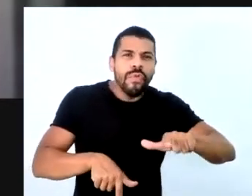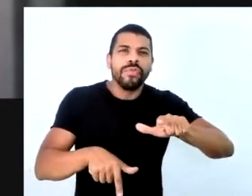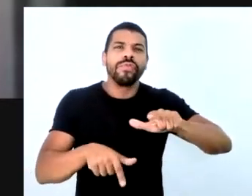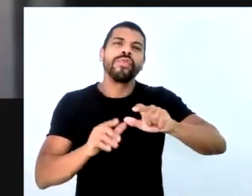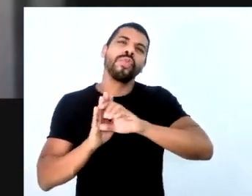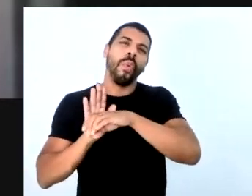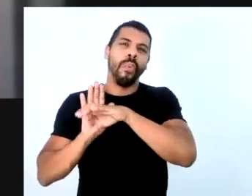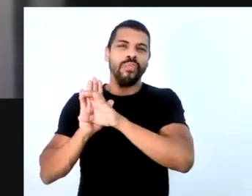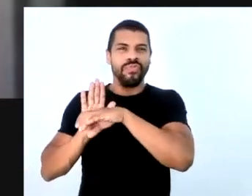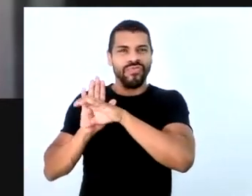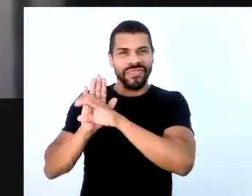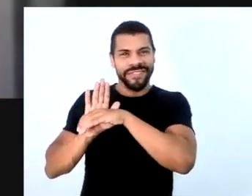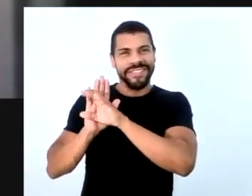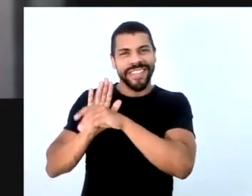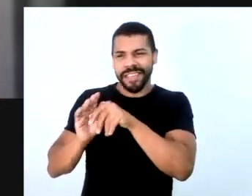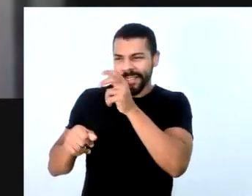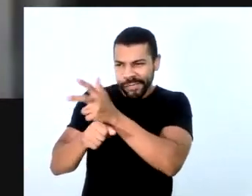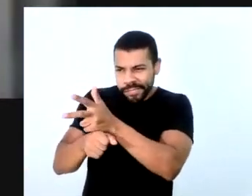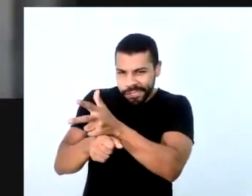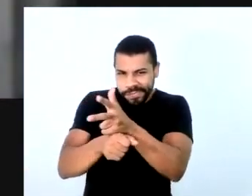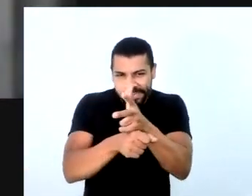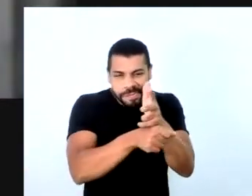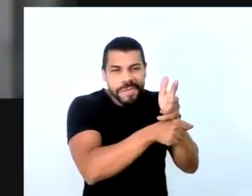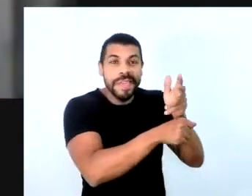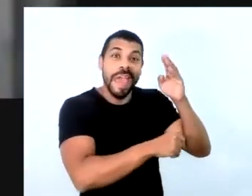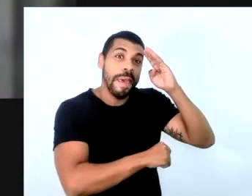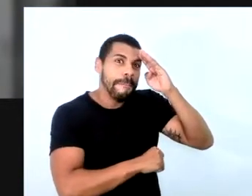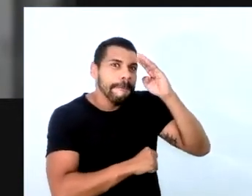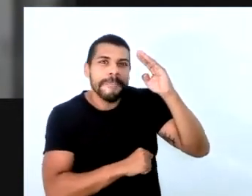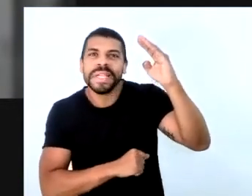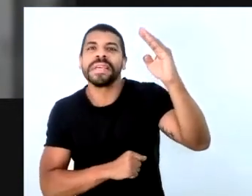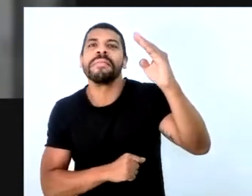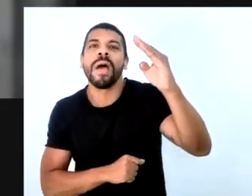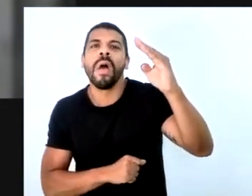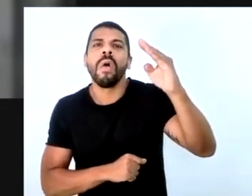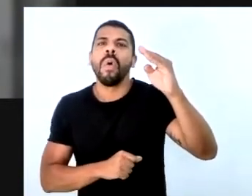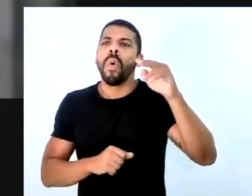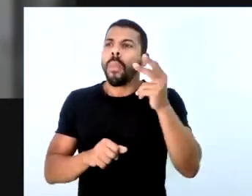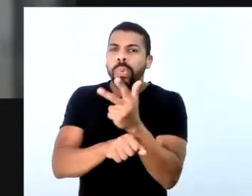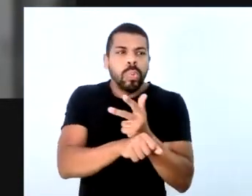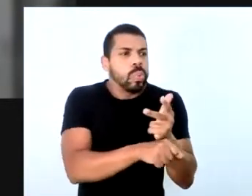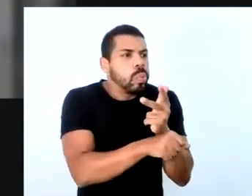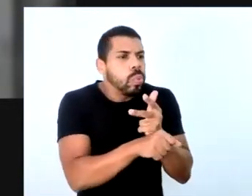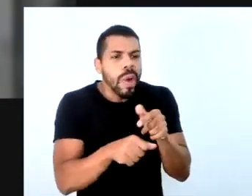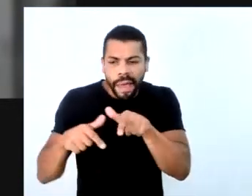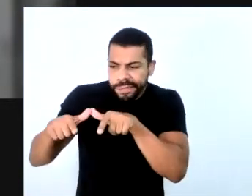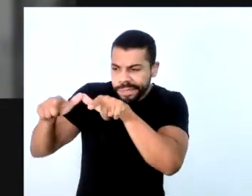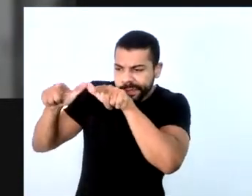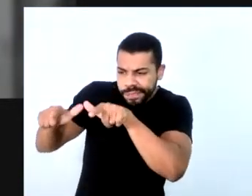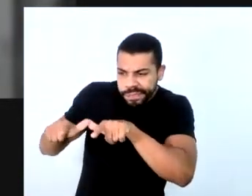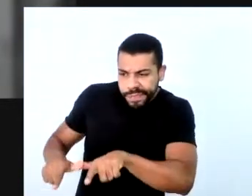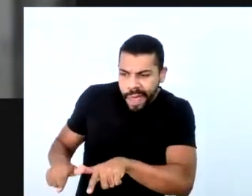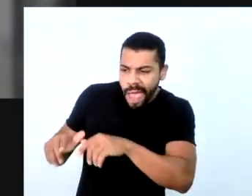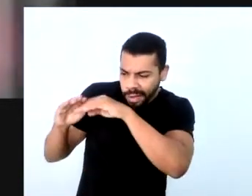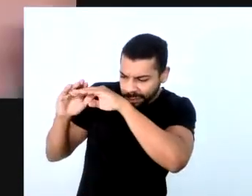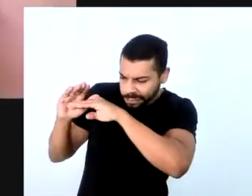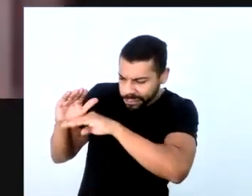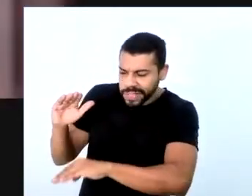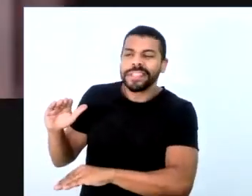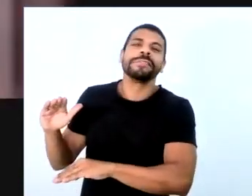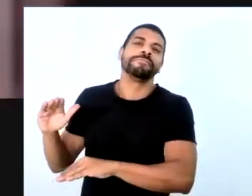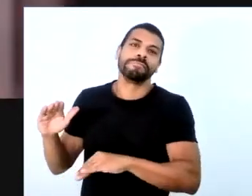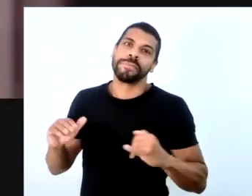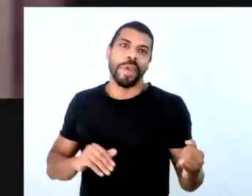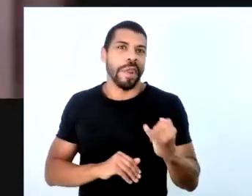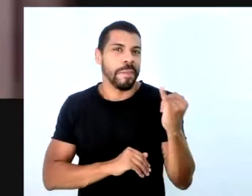uma vez e reformular conceitos, e filmar coisinhas que a gente achava fundamentais, e procurar arquivos